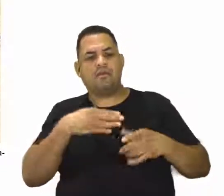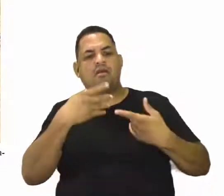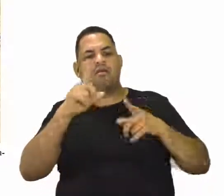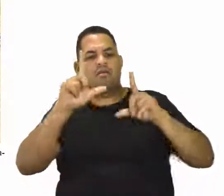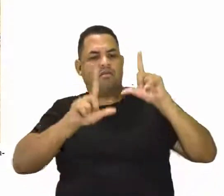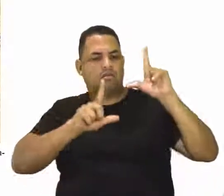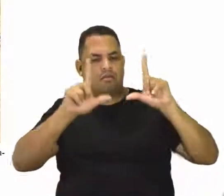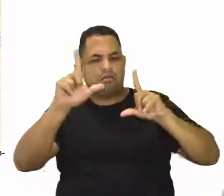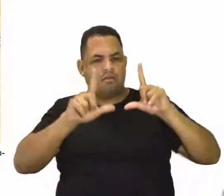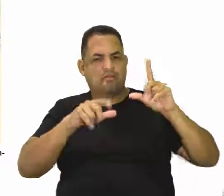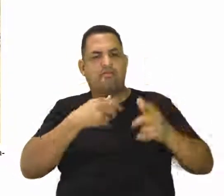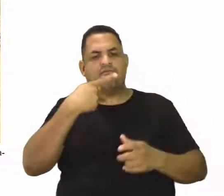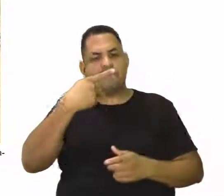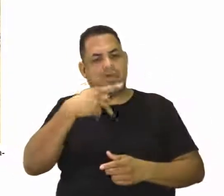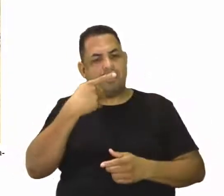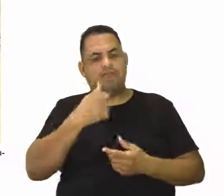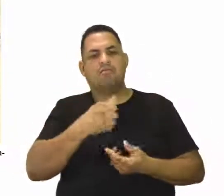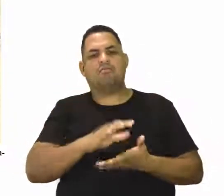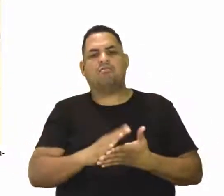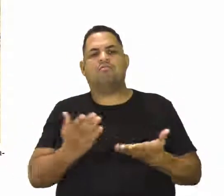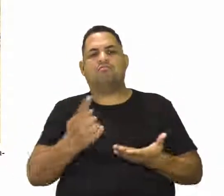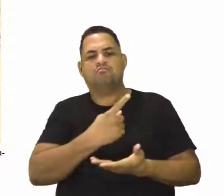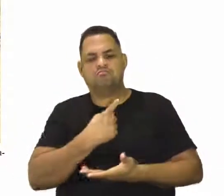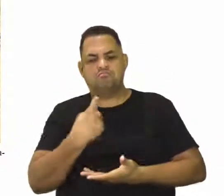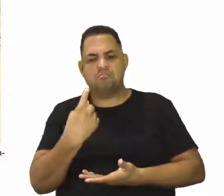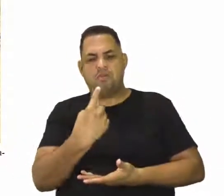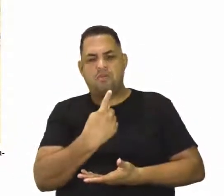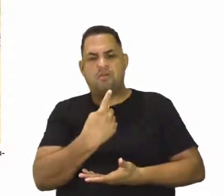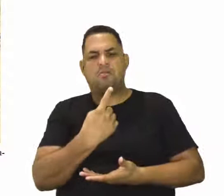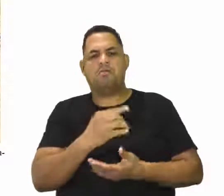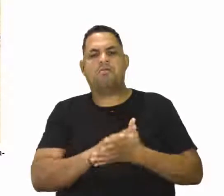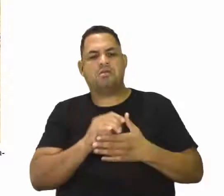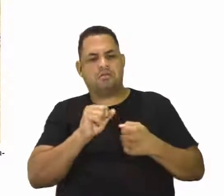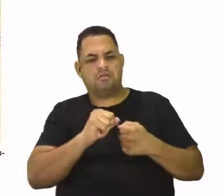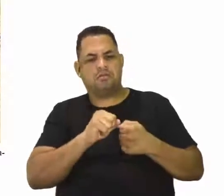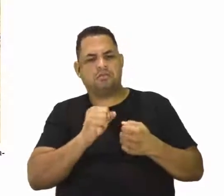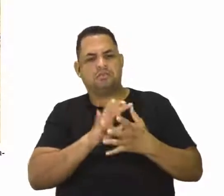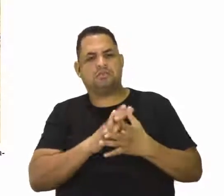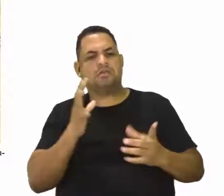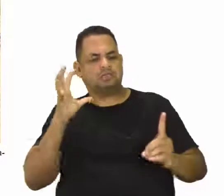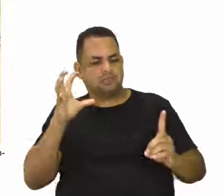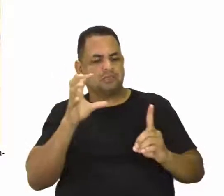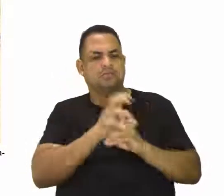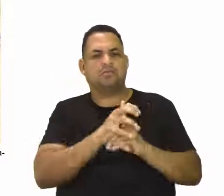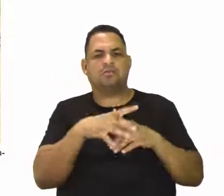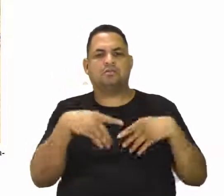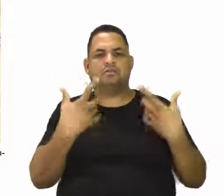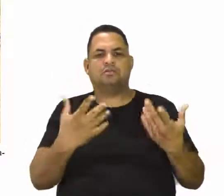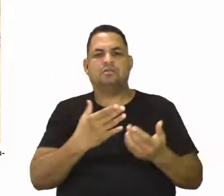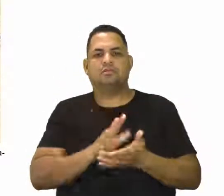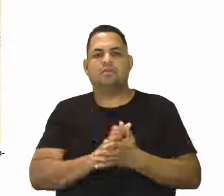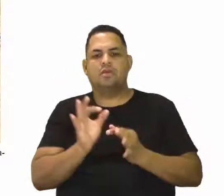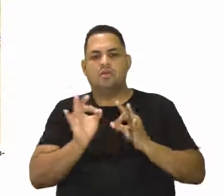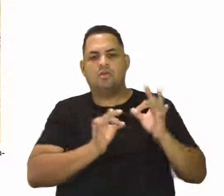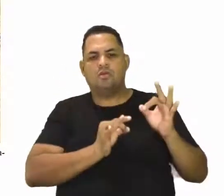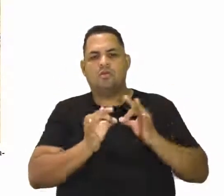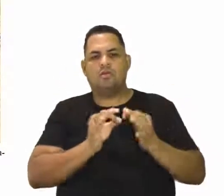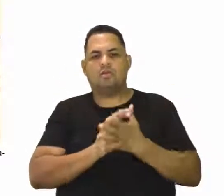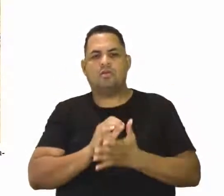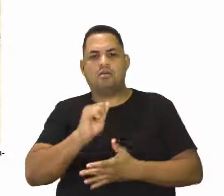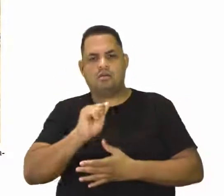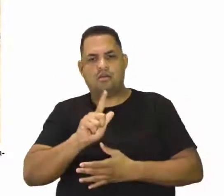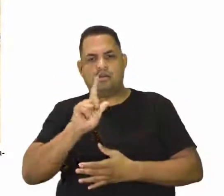a televisão e disseram Ei que cometeu isso aí fomos nós a organização